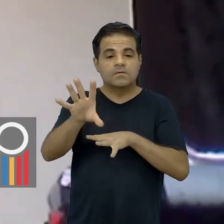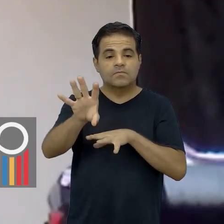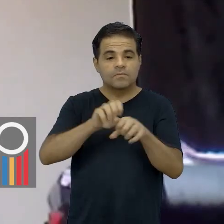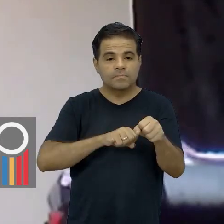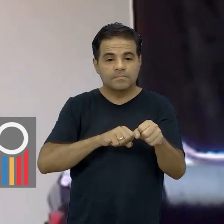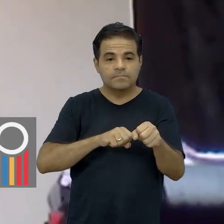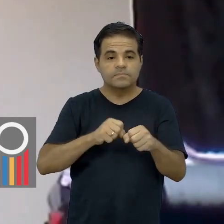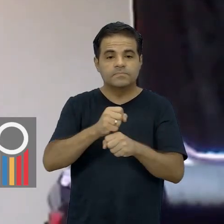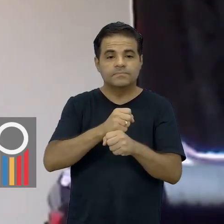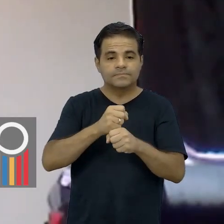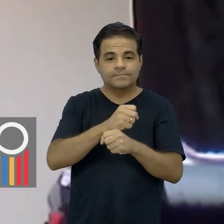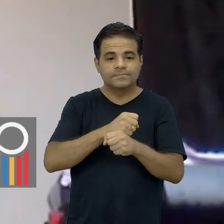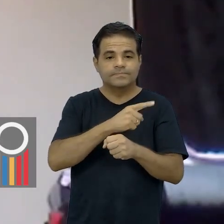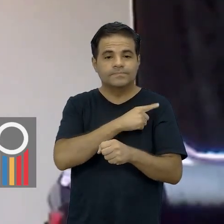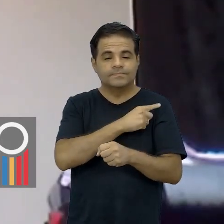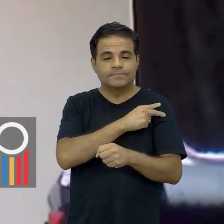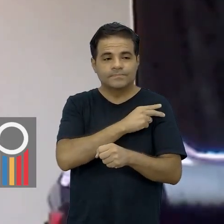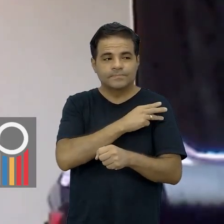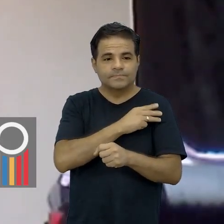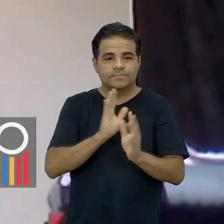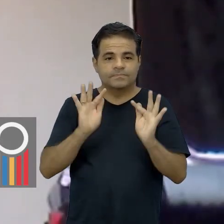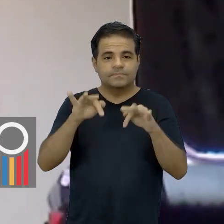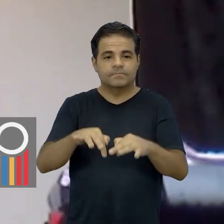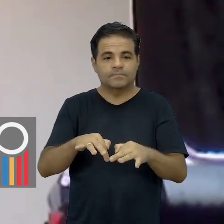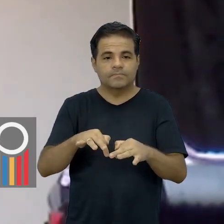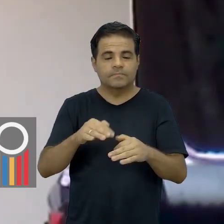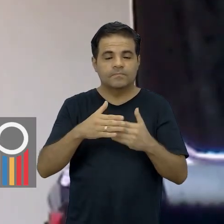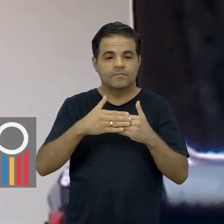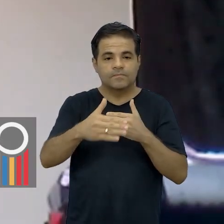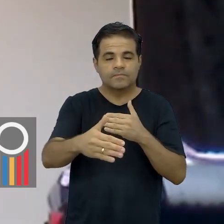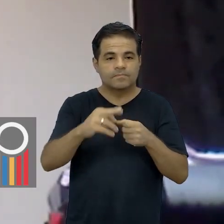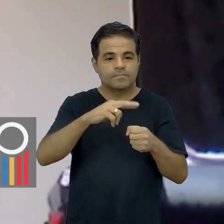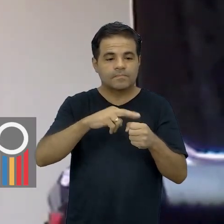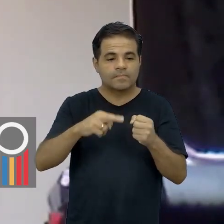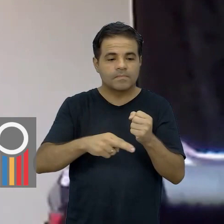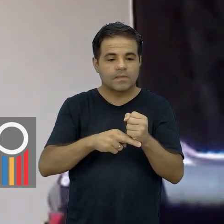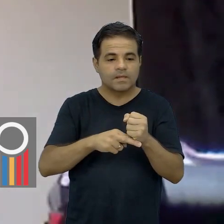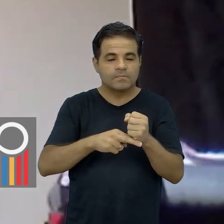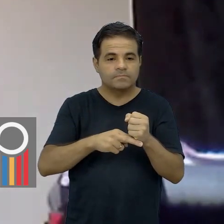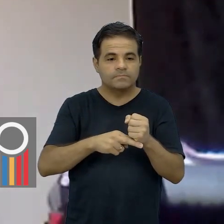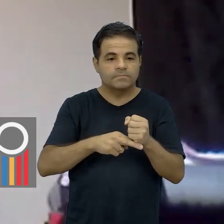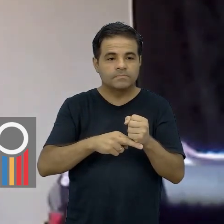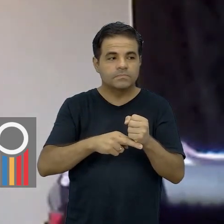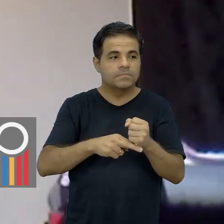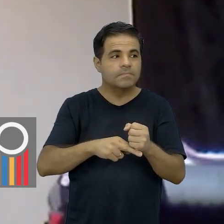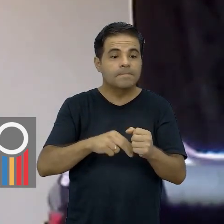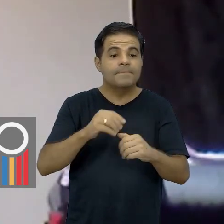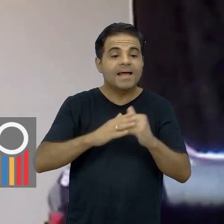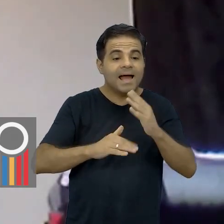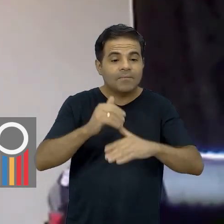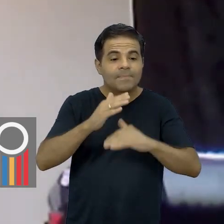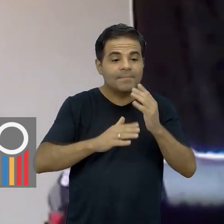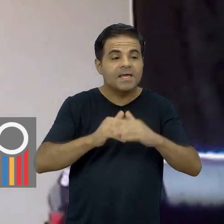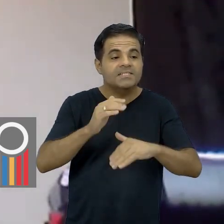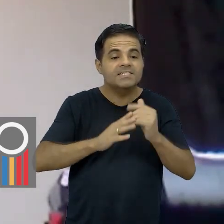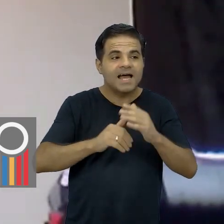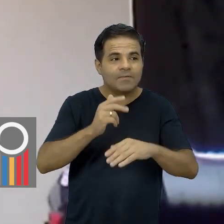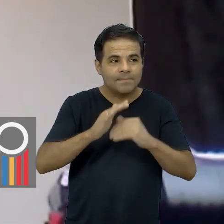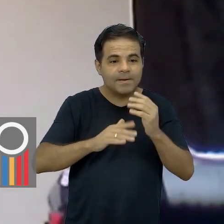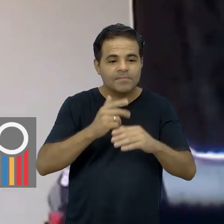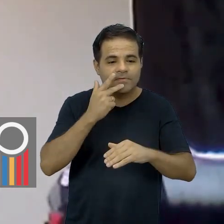formação dos anos série final do Programa de Recuperação e Aprofundamento, e aqui nós falaremos da segunda série do